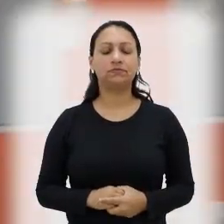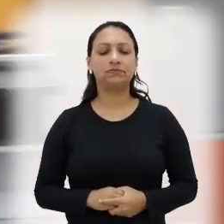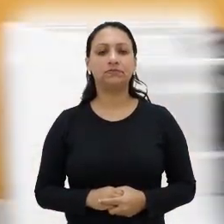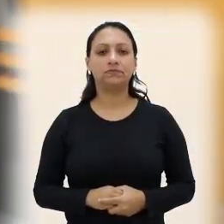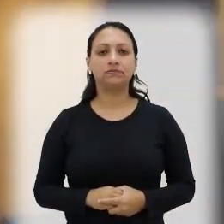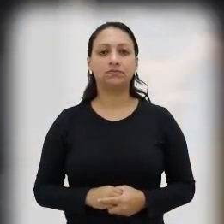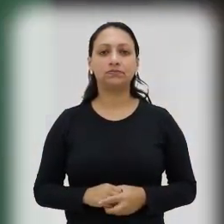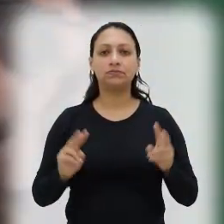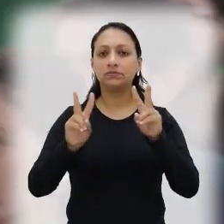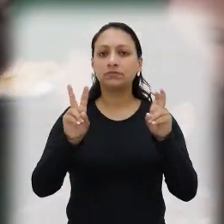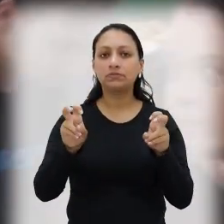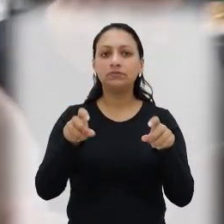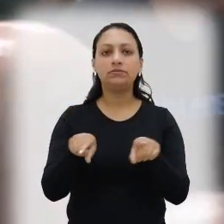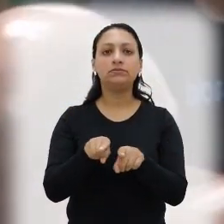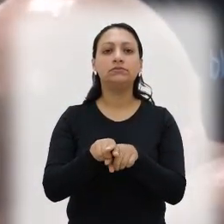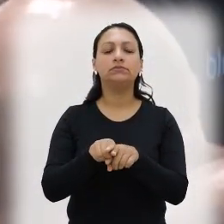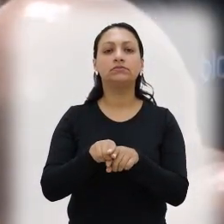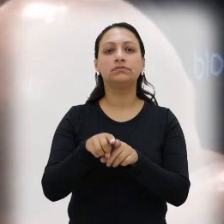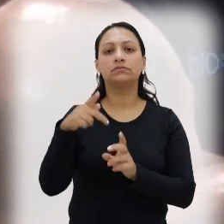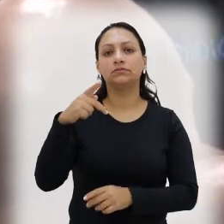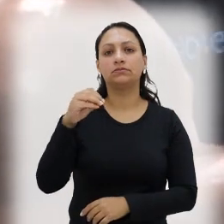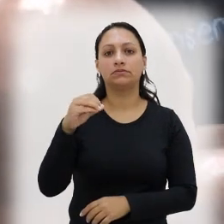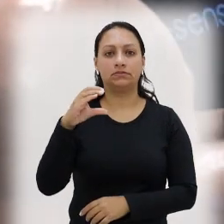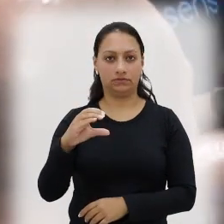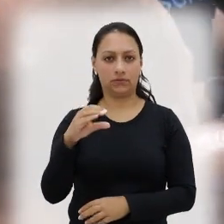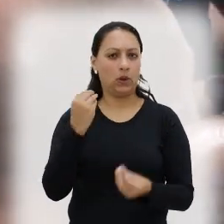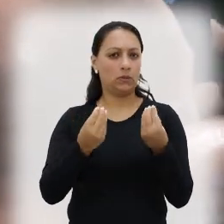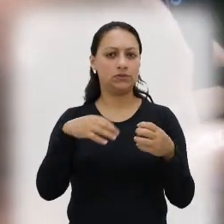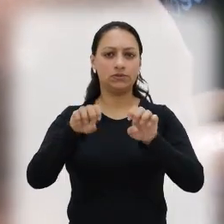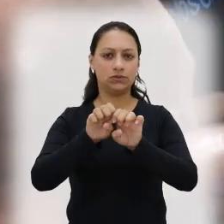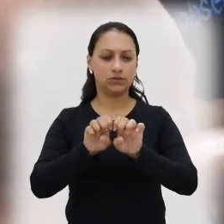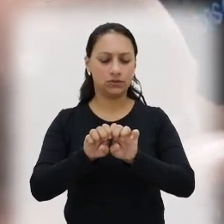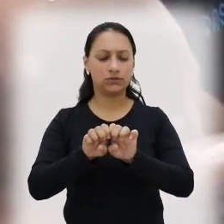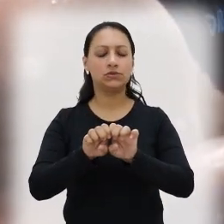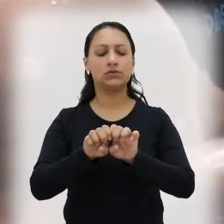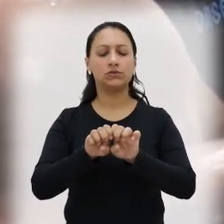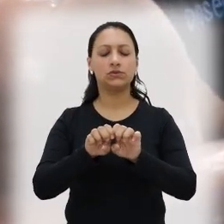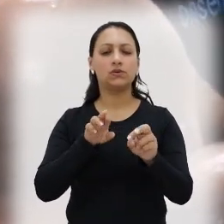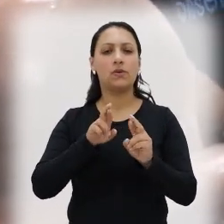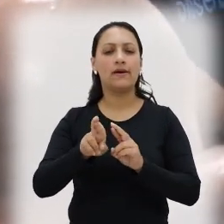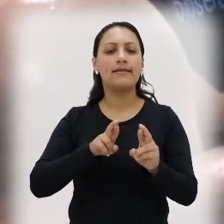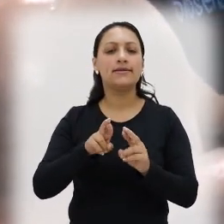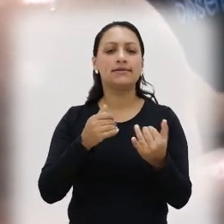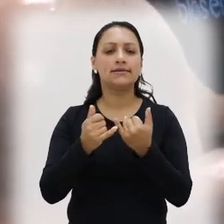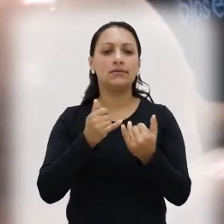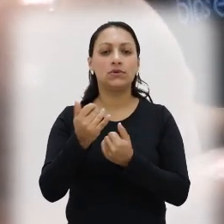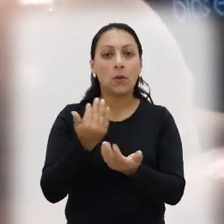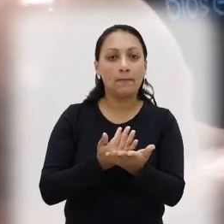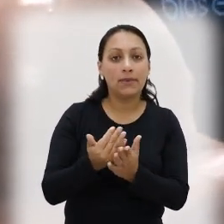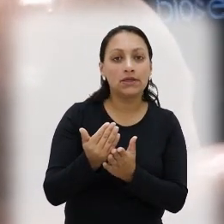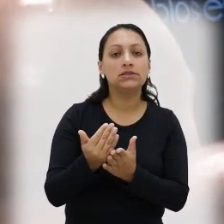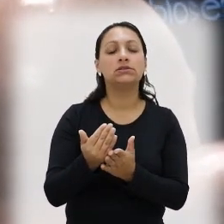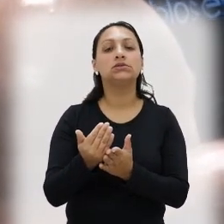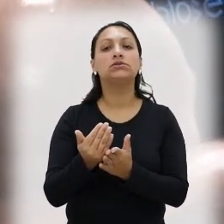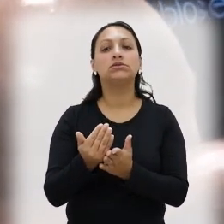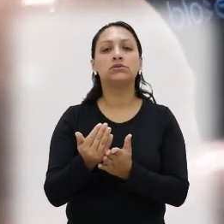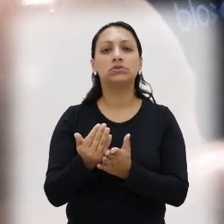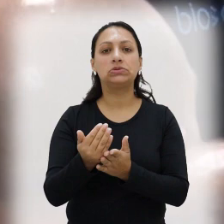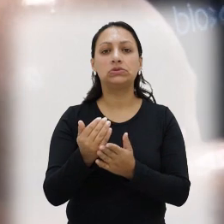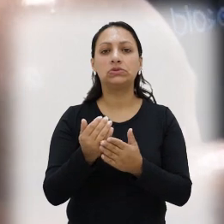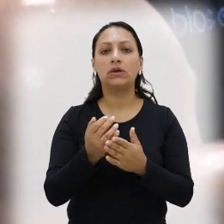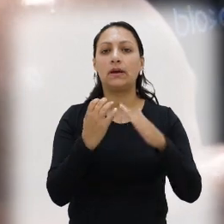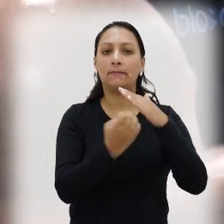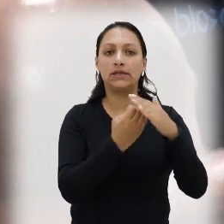Em relação aos POCs, como é que eles vão ser estruturados em relação a dar esse start? Vai ser o âncora